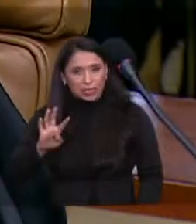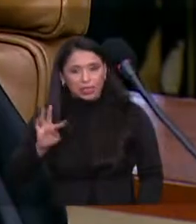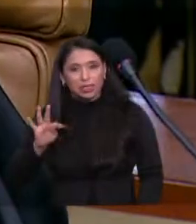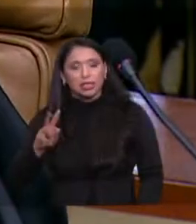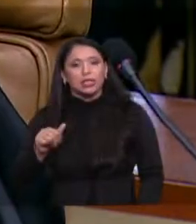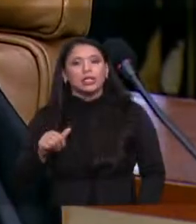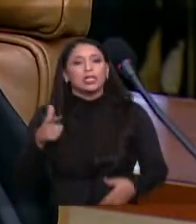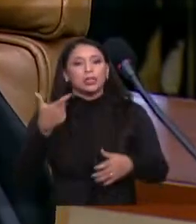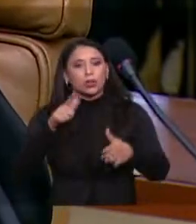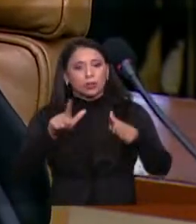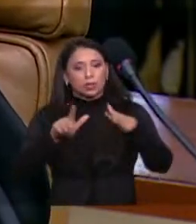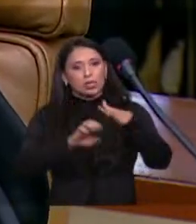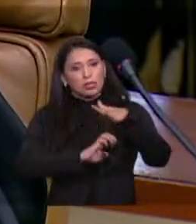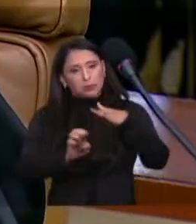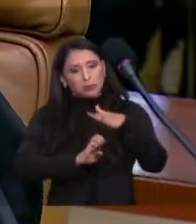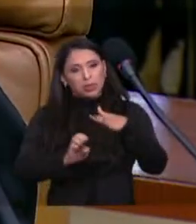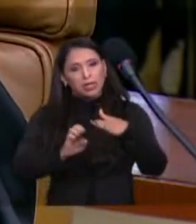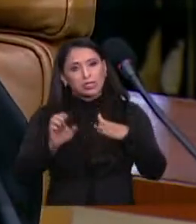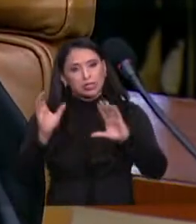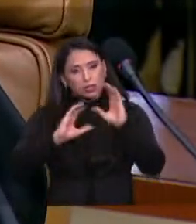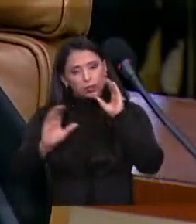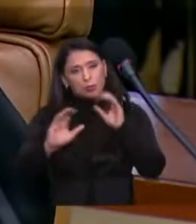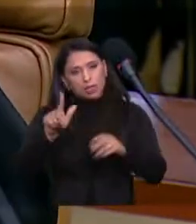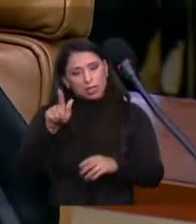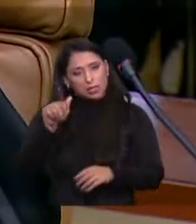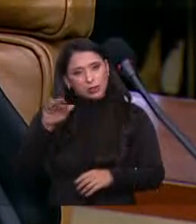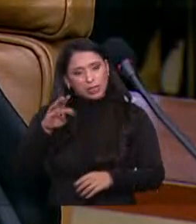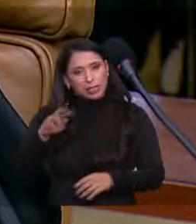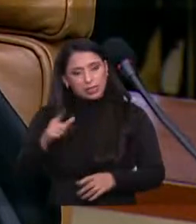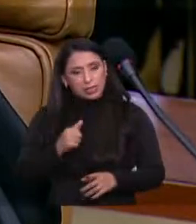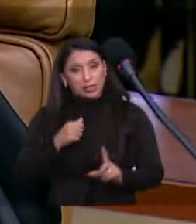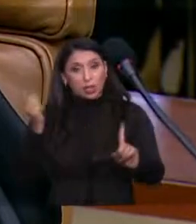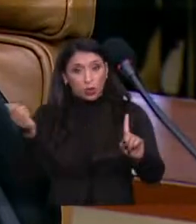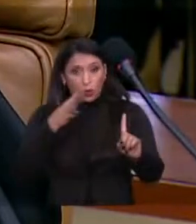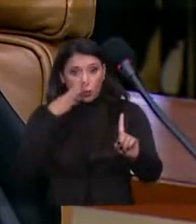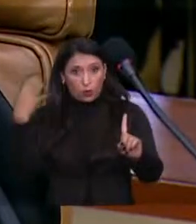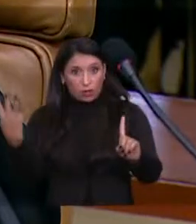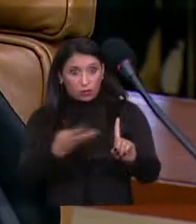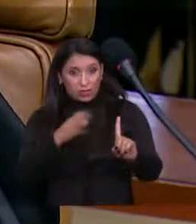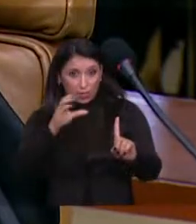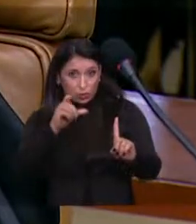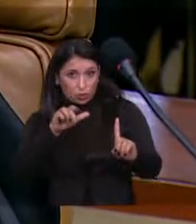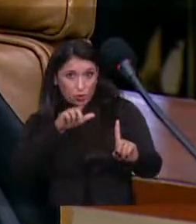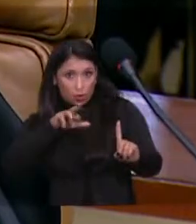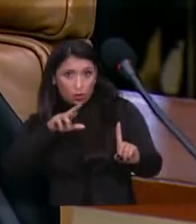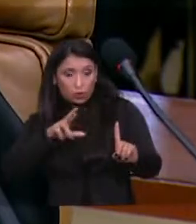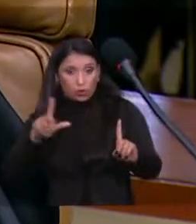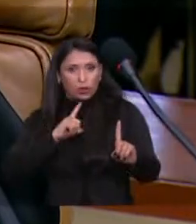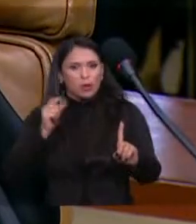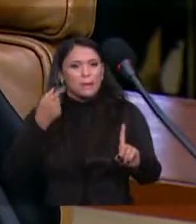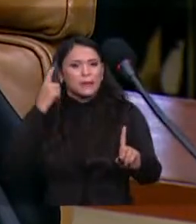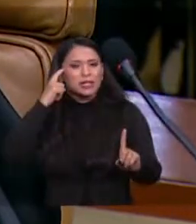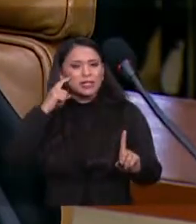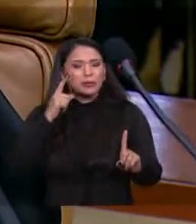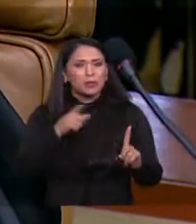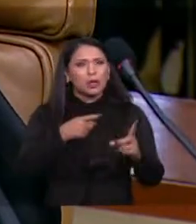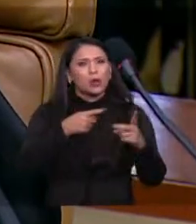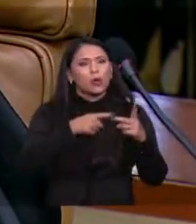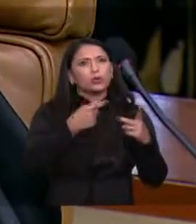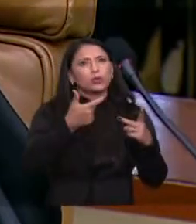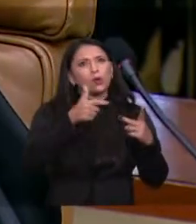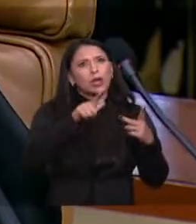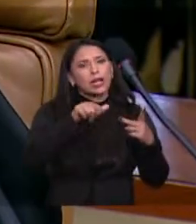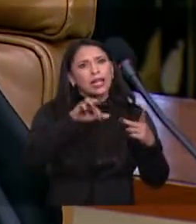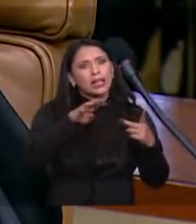Alagoas por pessoas ligadas acusado Fernando Afonso Collor de Melo pessoas essas a saber cléverton